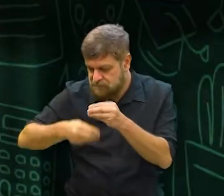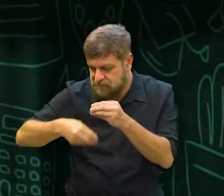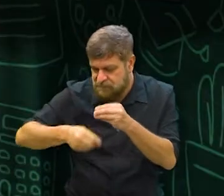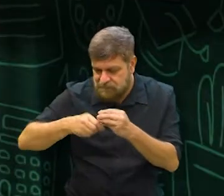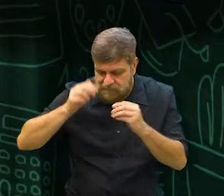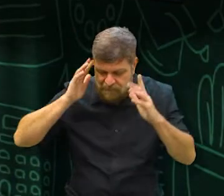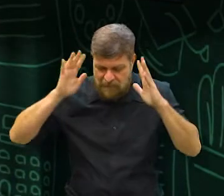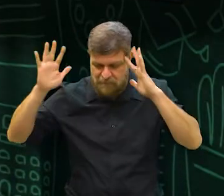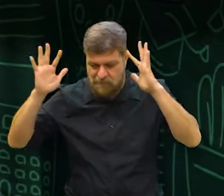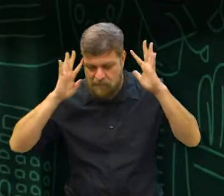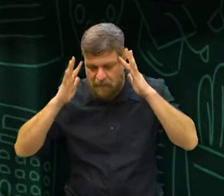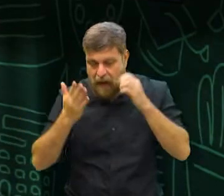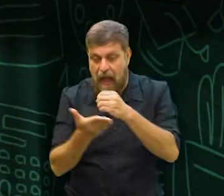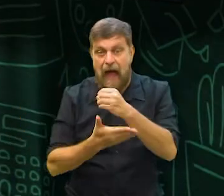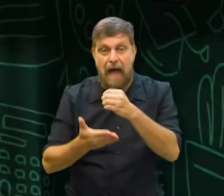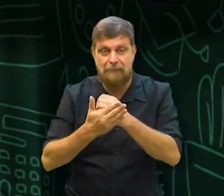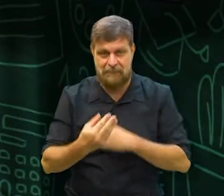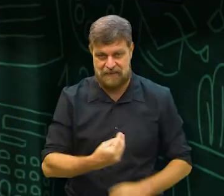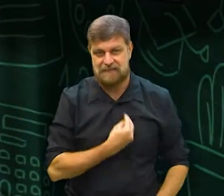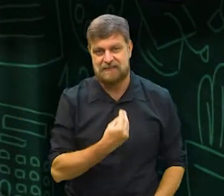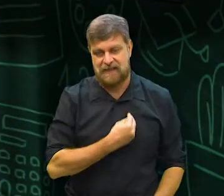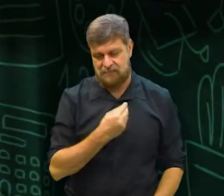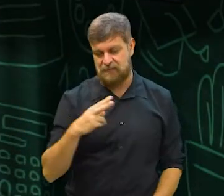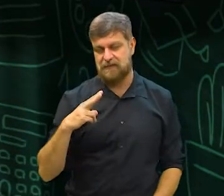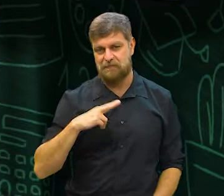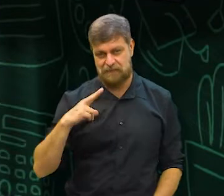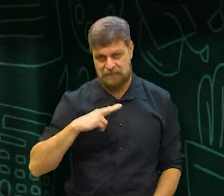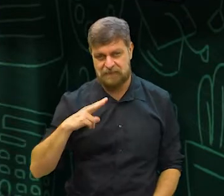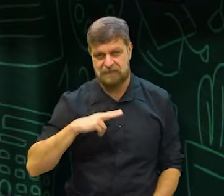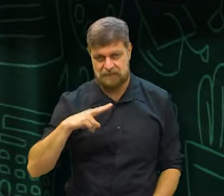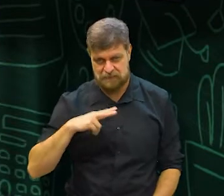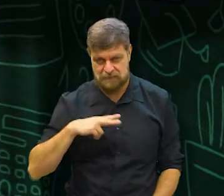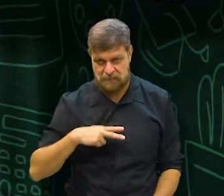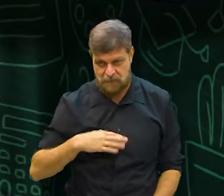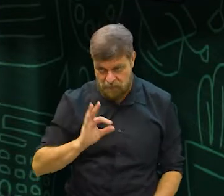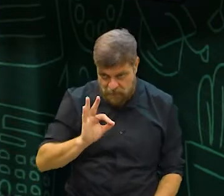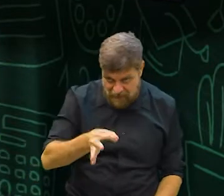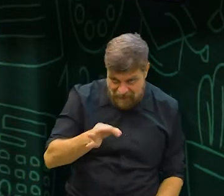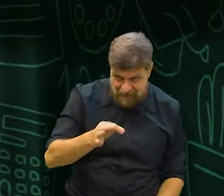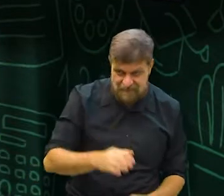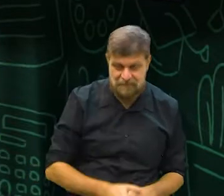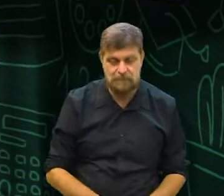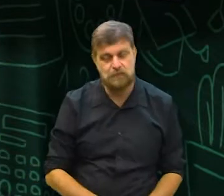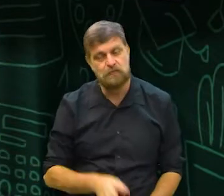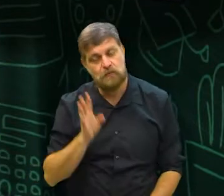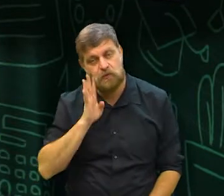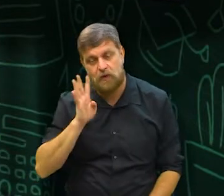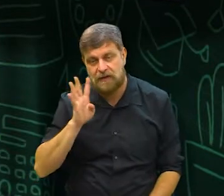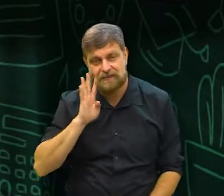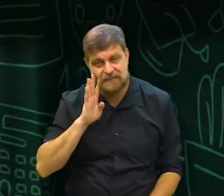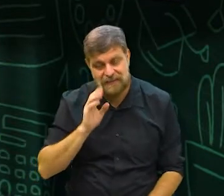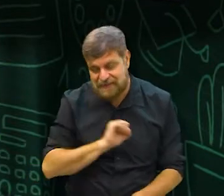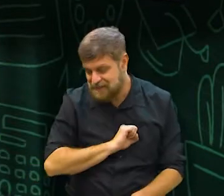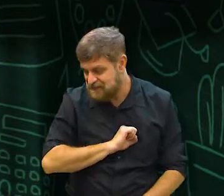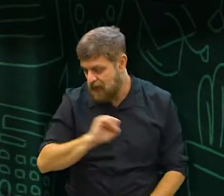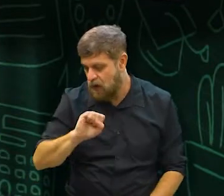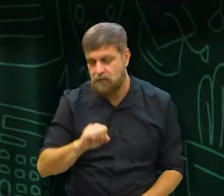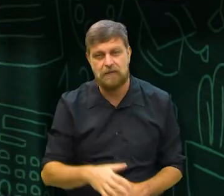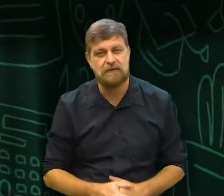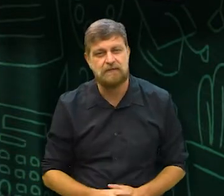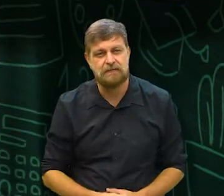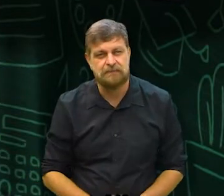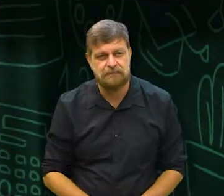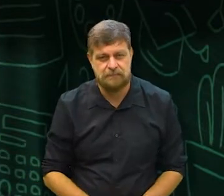a viajar, mas tem como base a própria história, né, Edgar? É mais ou menos por aí, né? Fantástico. Exatamente,